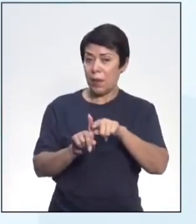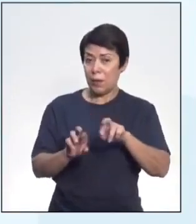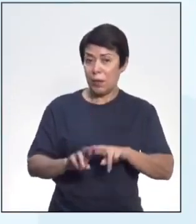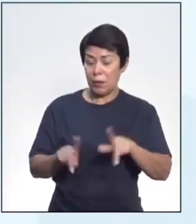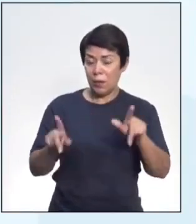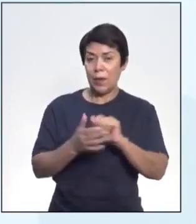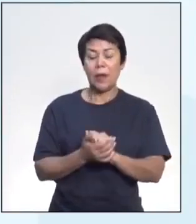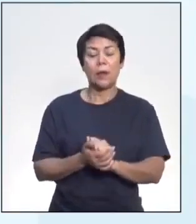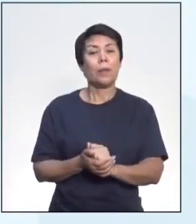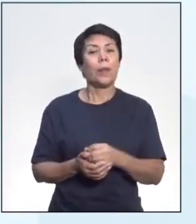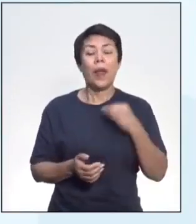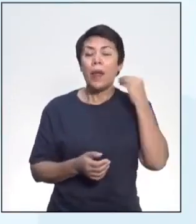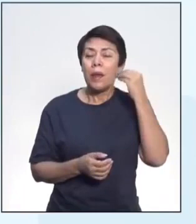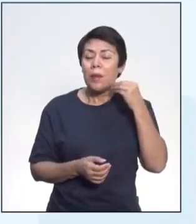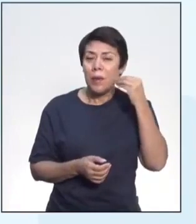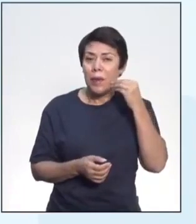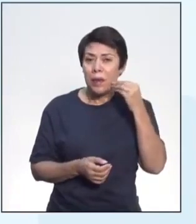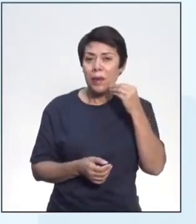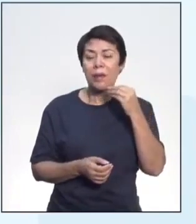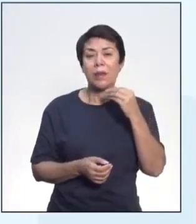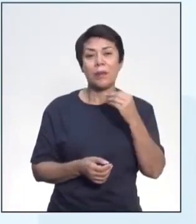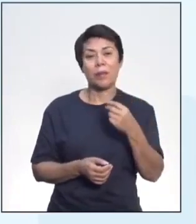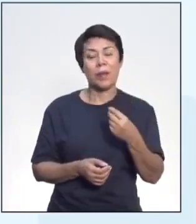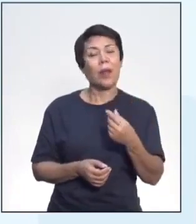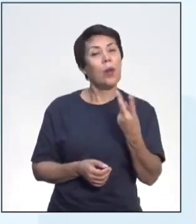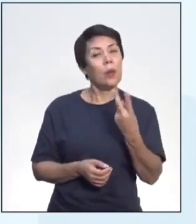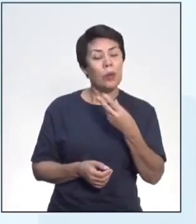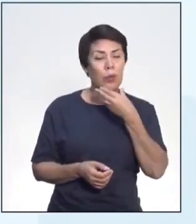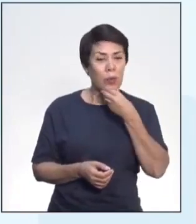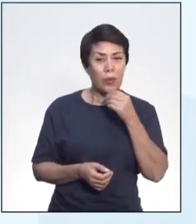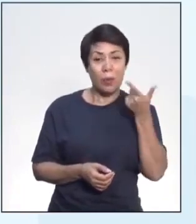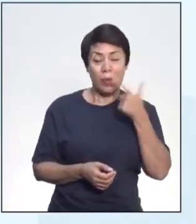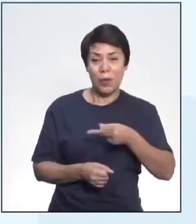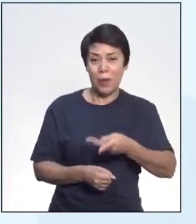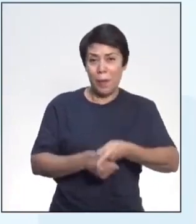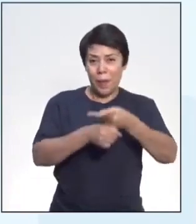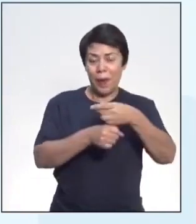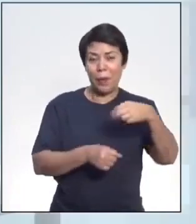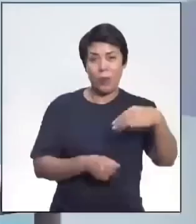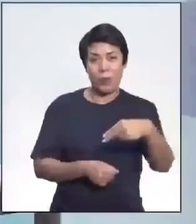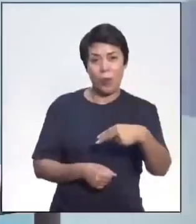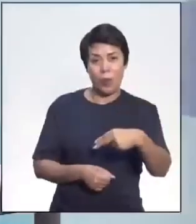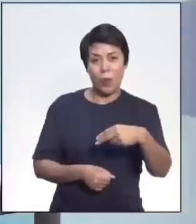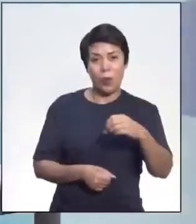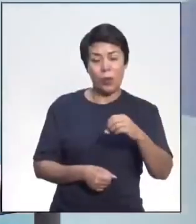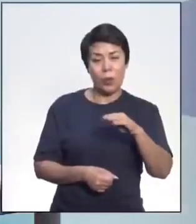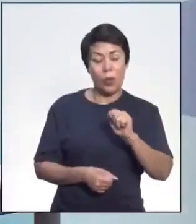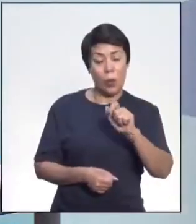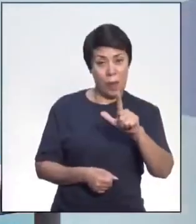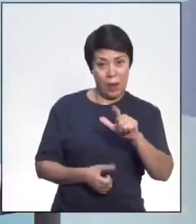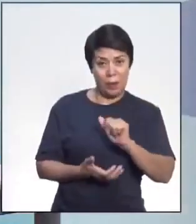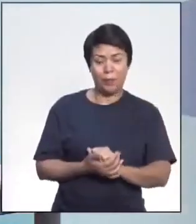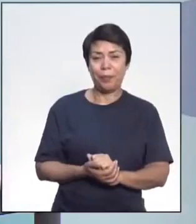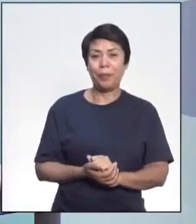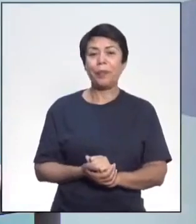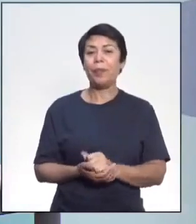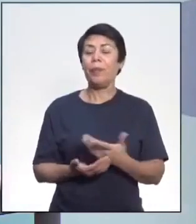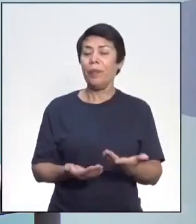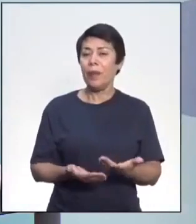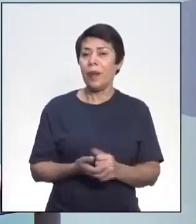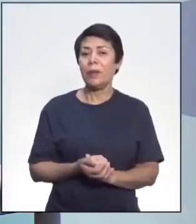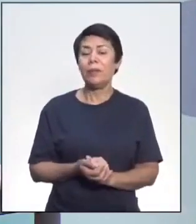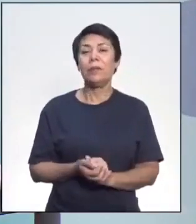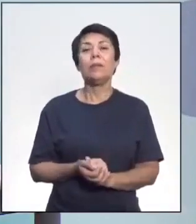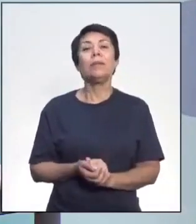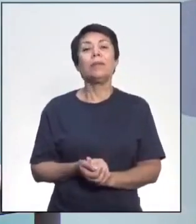isso, eles ganharam o Prêmio Nobel em 1918, né? Logo no início da Primeira Guerra Mundial. Então, baseado